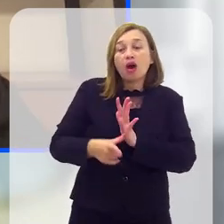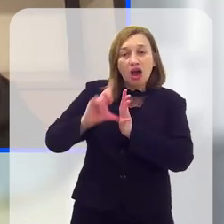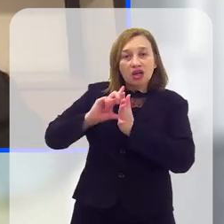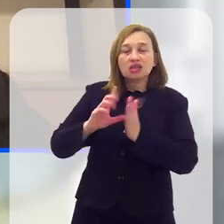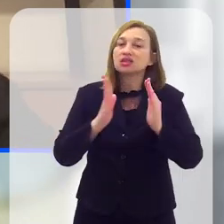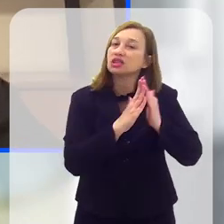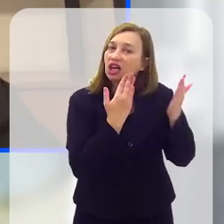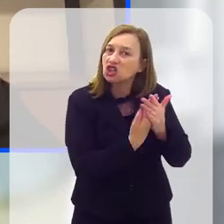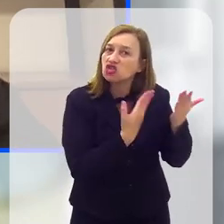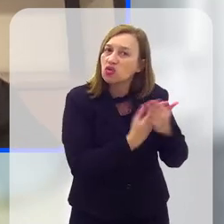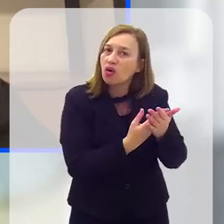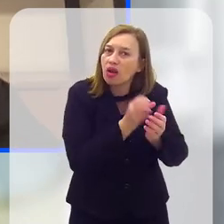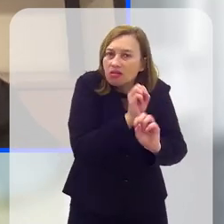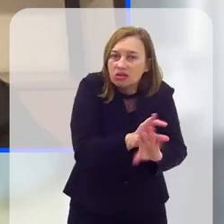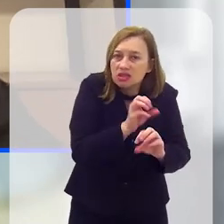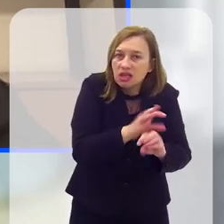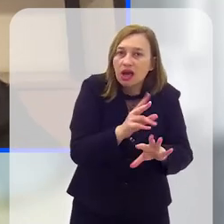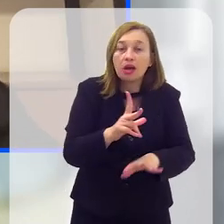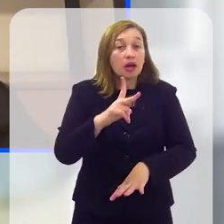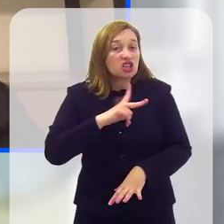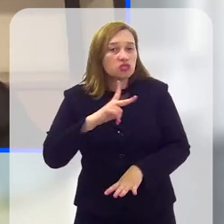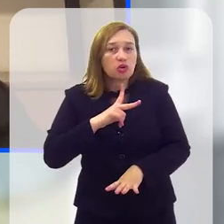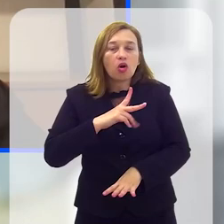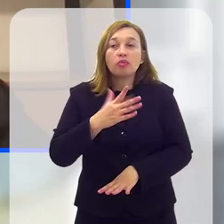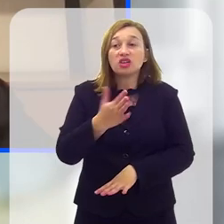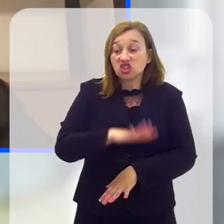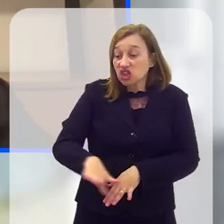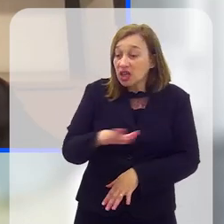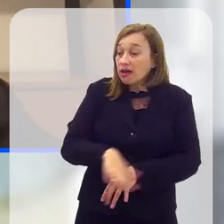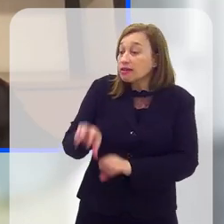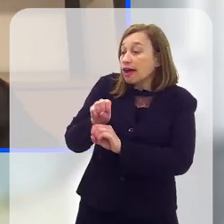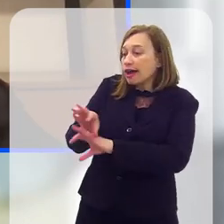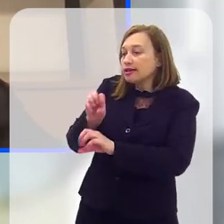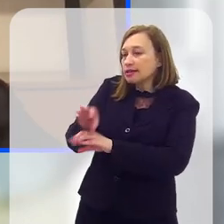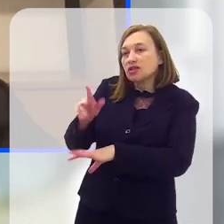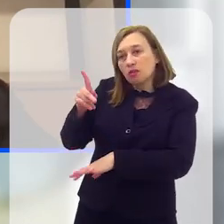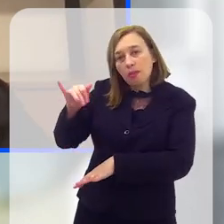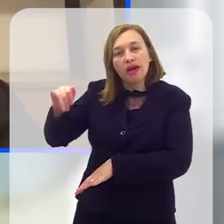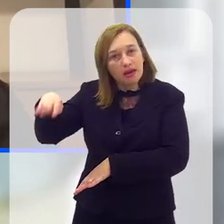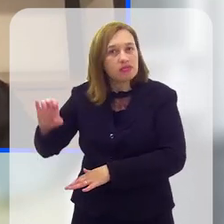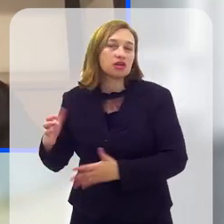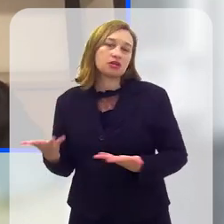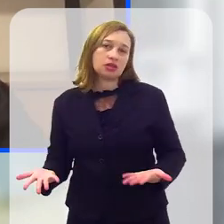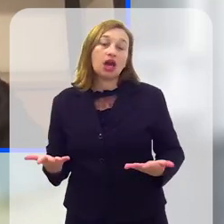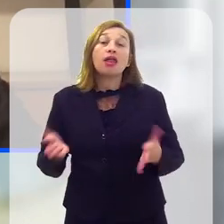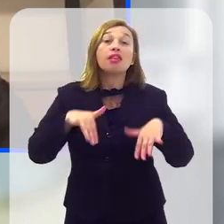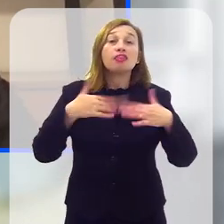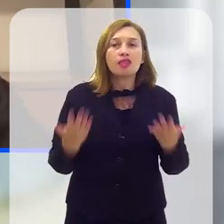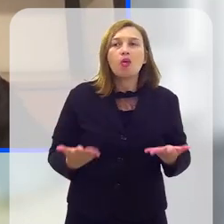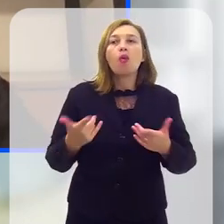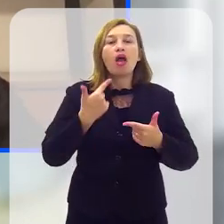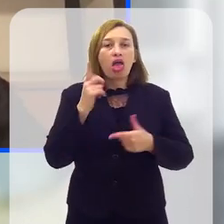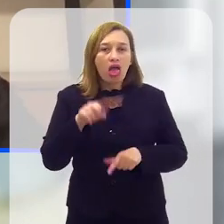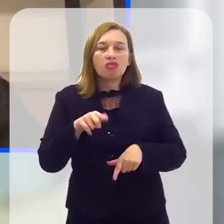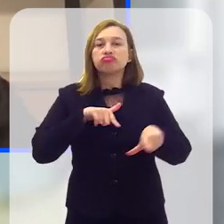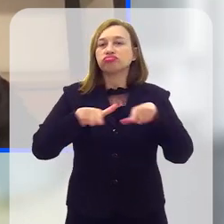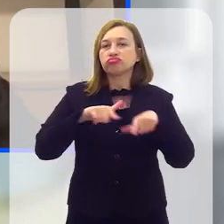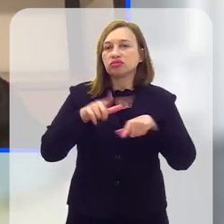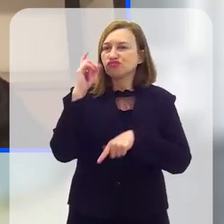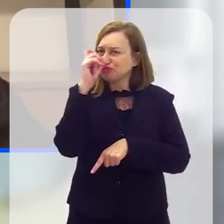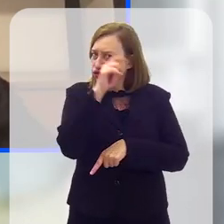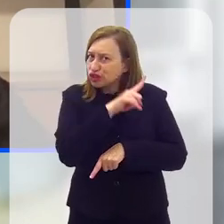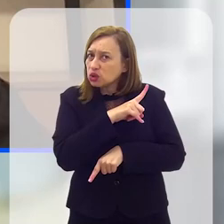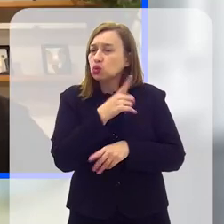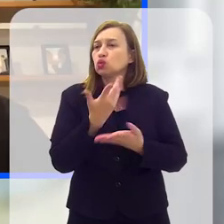atrás, nas escolas, para que as pessoas e as próprias crianças sejam esses entes de modificação dentro da sociedade. Então, é um